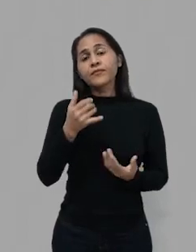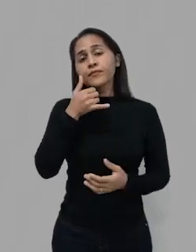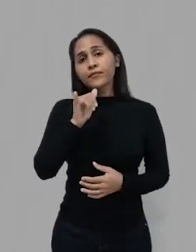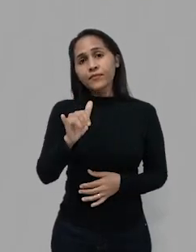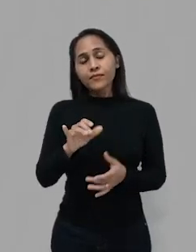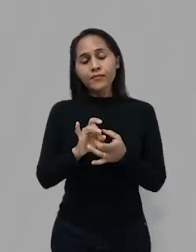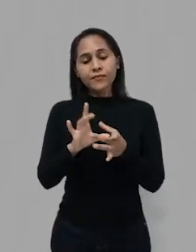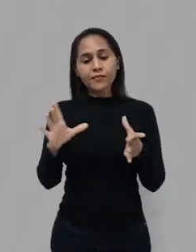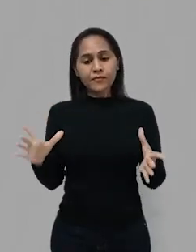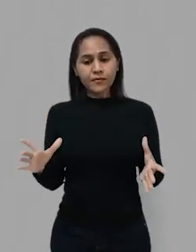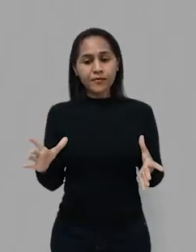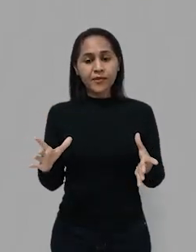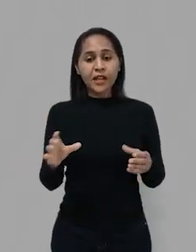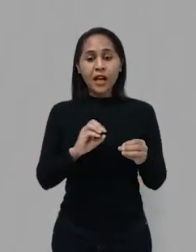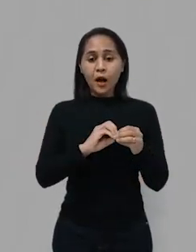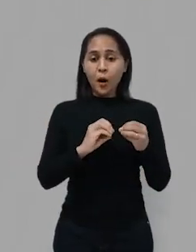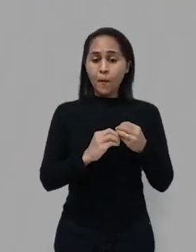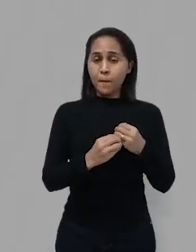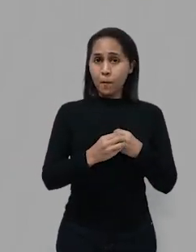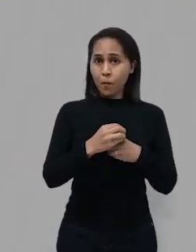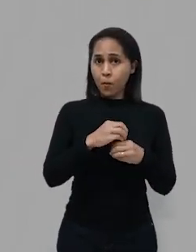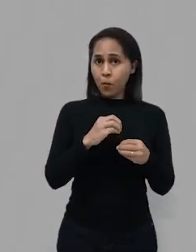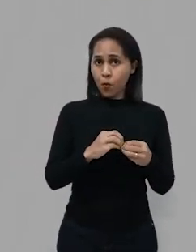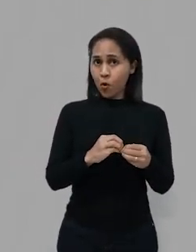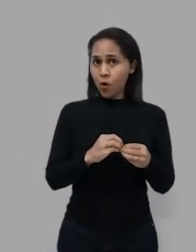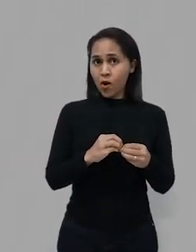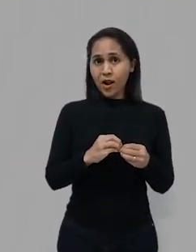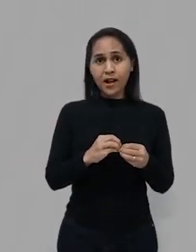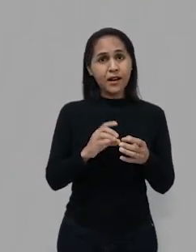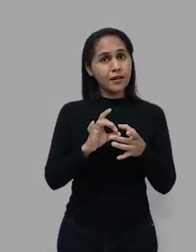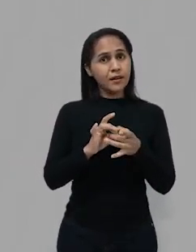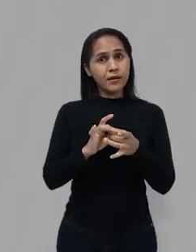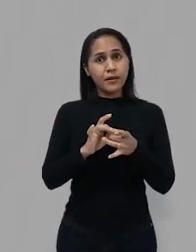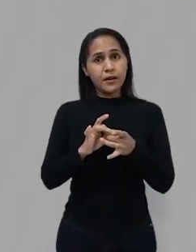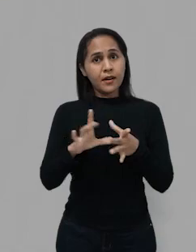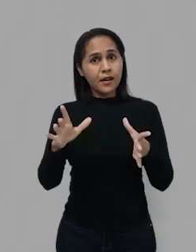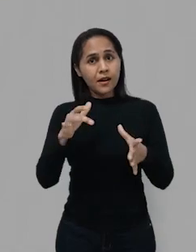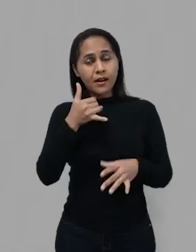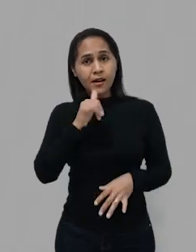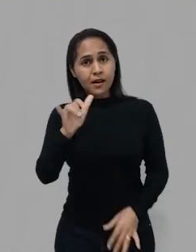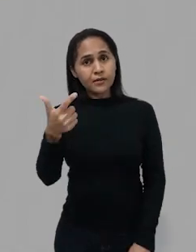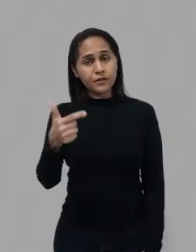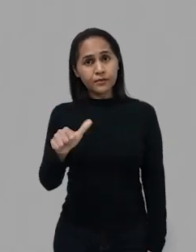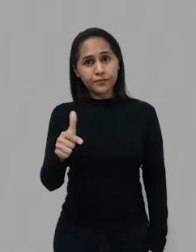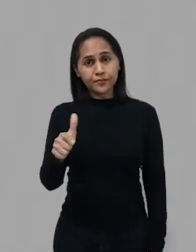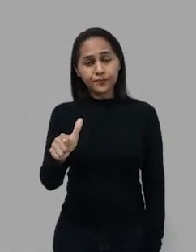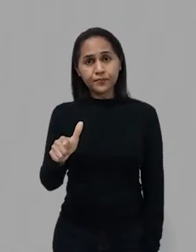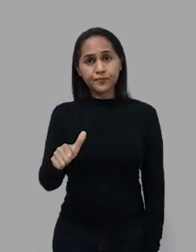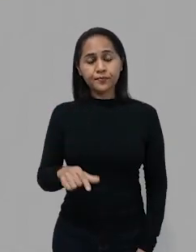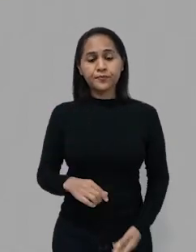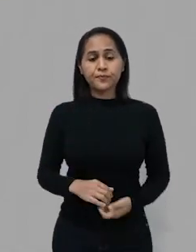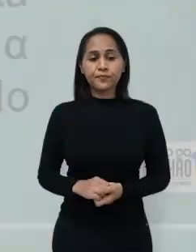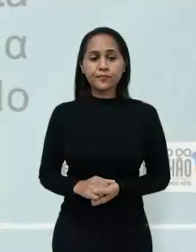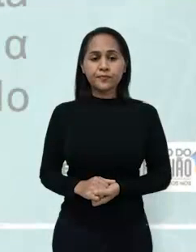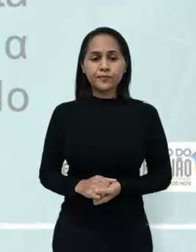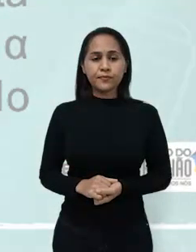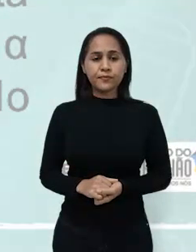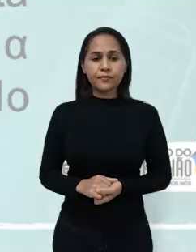Soluções moleculares não eletrolíticas, ou seja, não conduzem corrente elétrica. Bom,